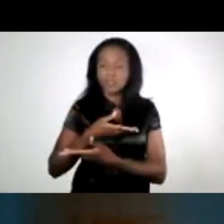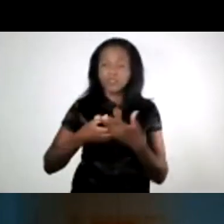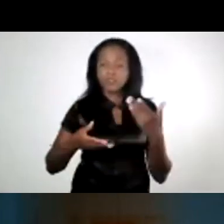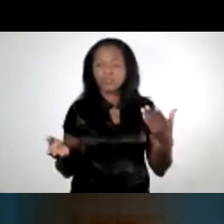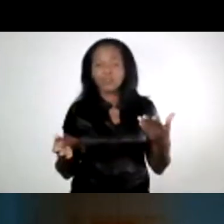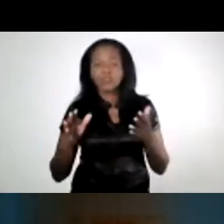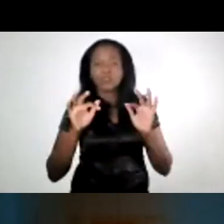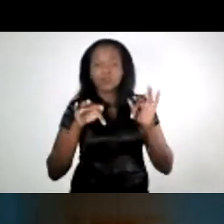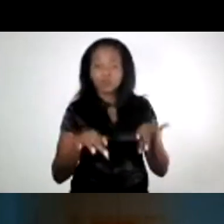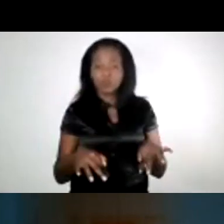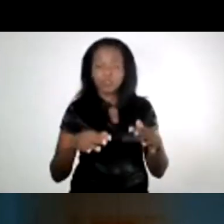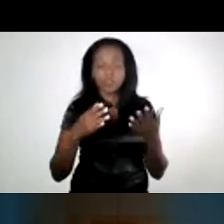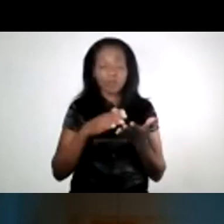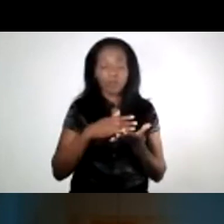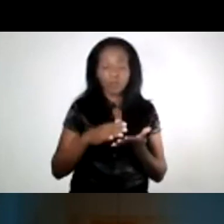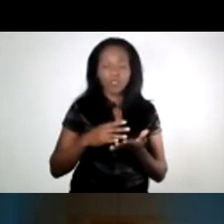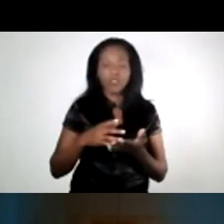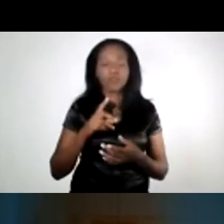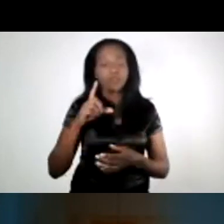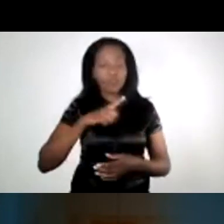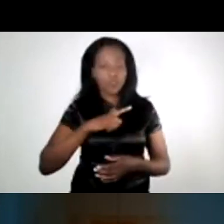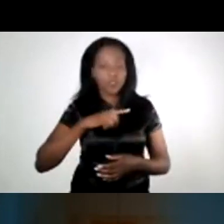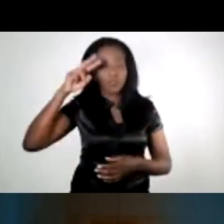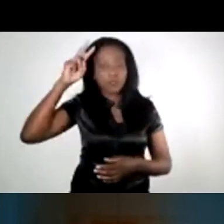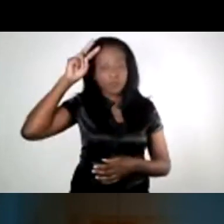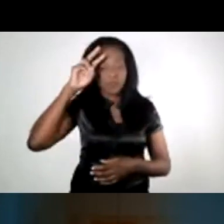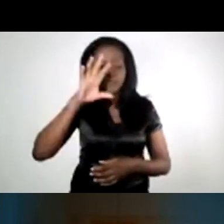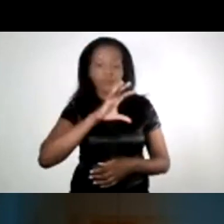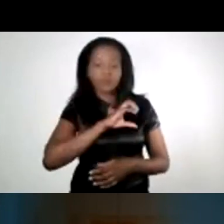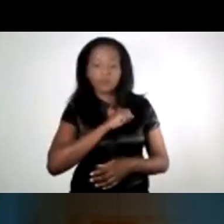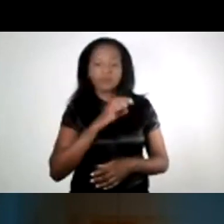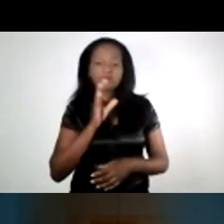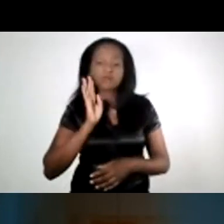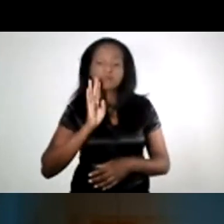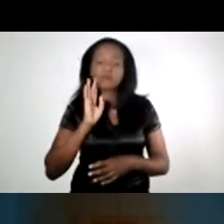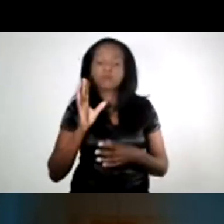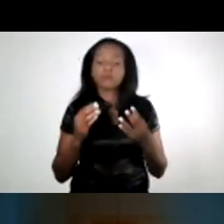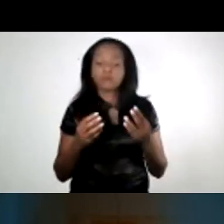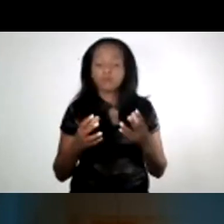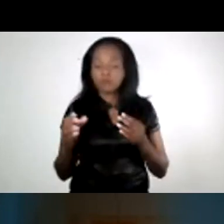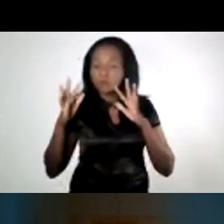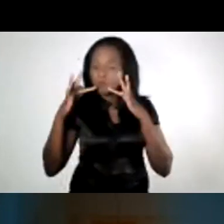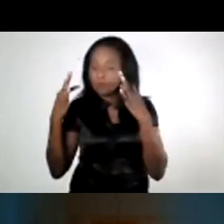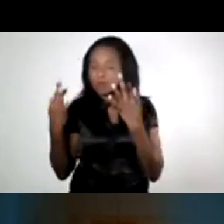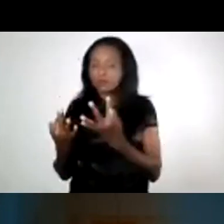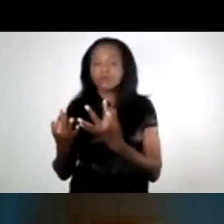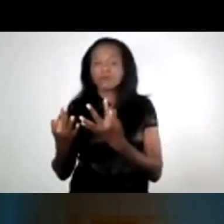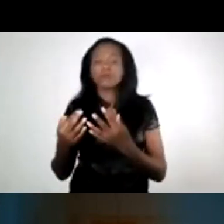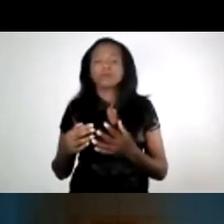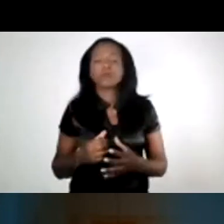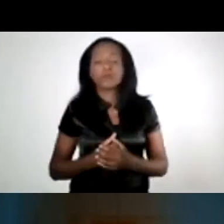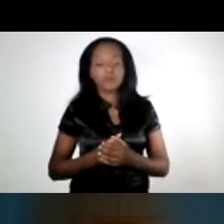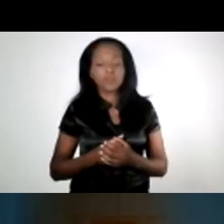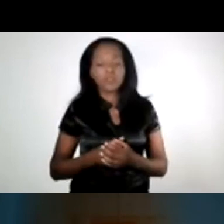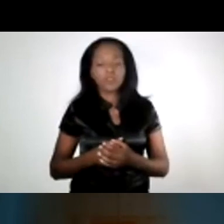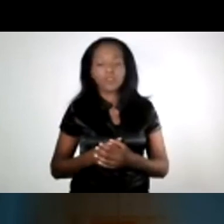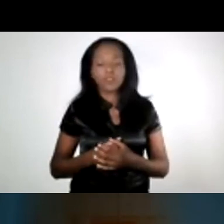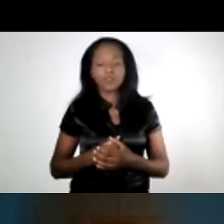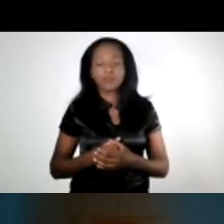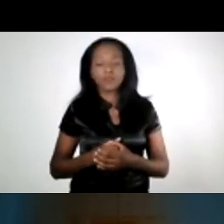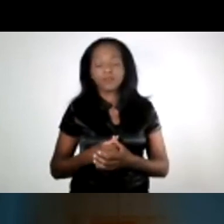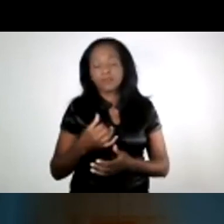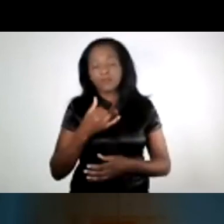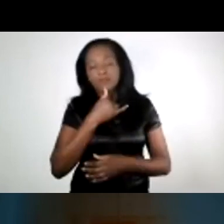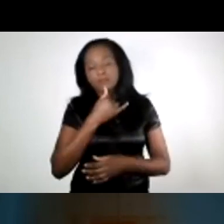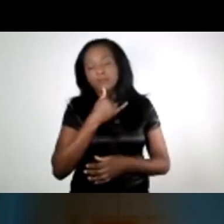termina com uma história de amor, né? Então, assim, que acho que é muito legal também ver essas famílias, né? Essas famílias, infelizmente,